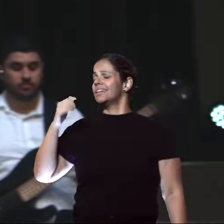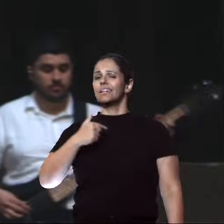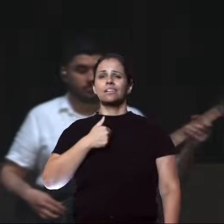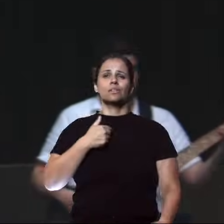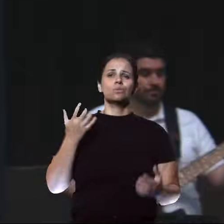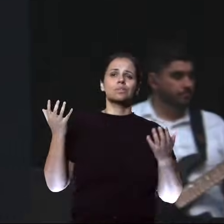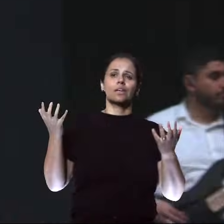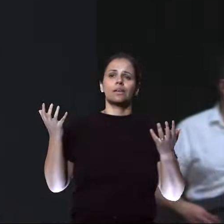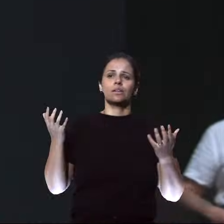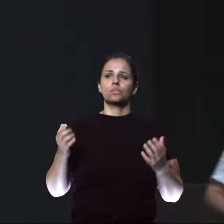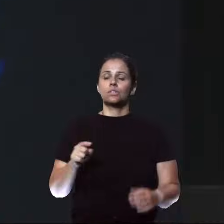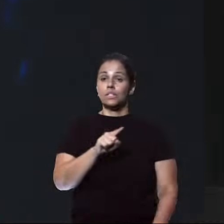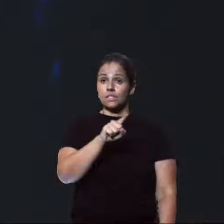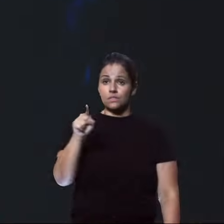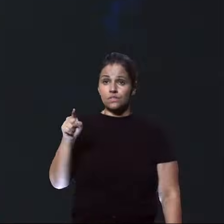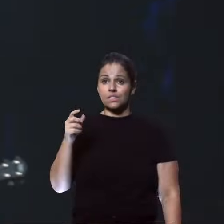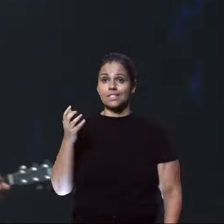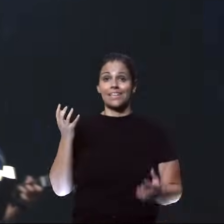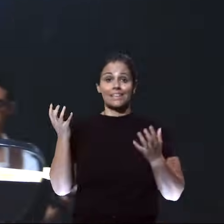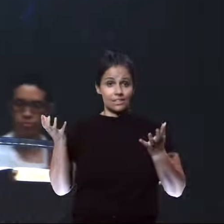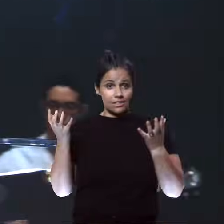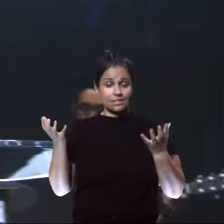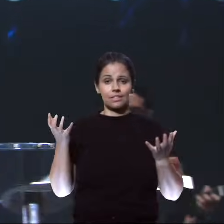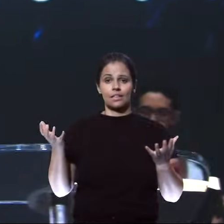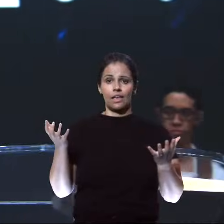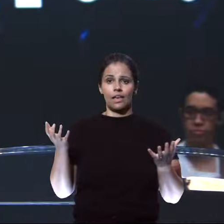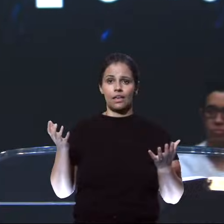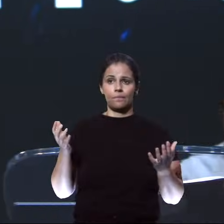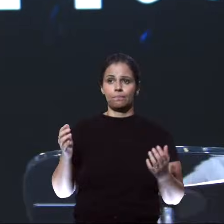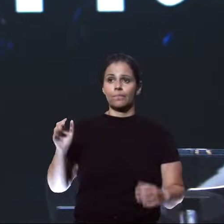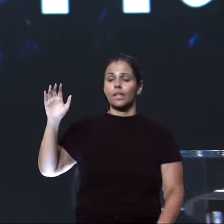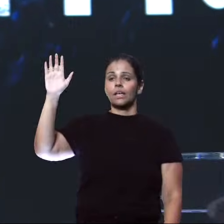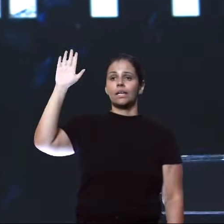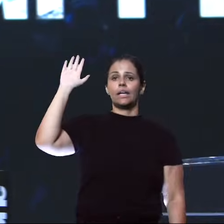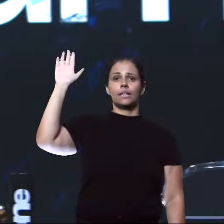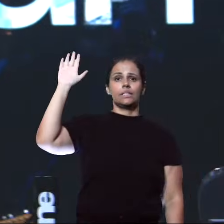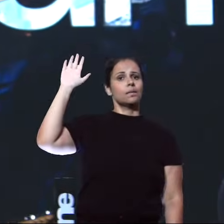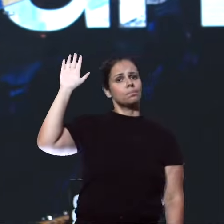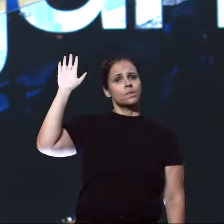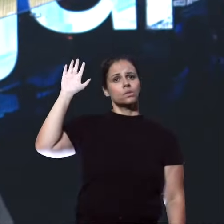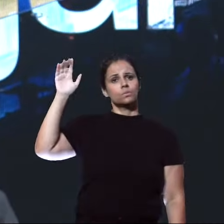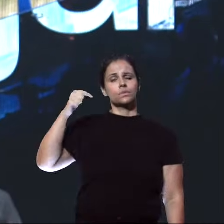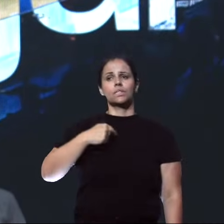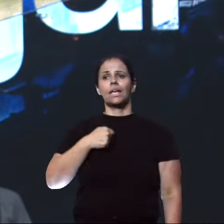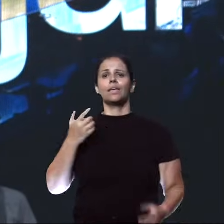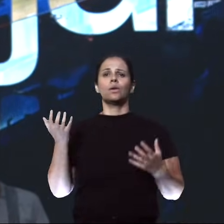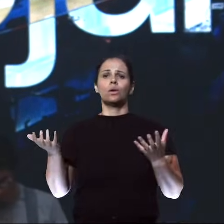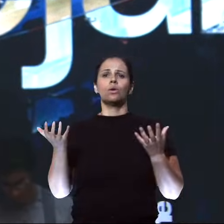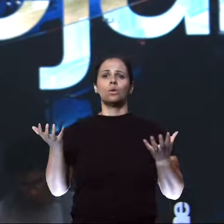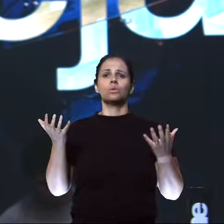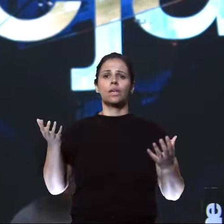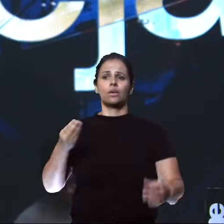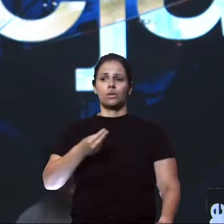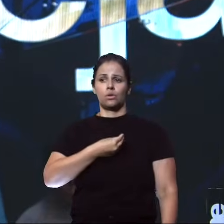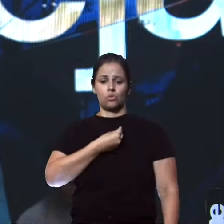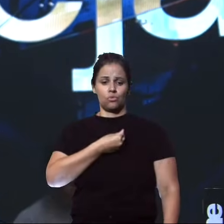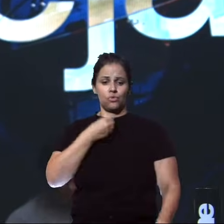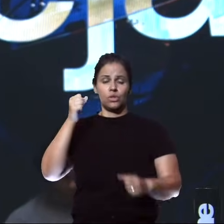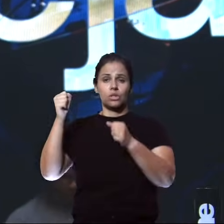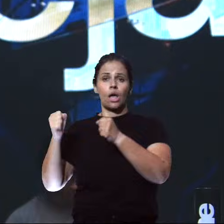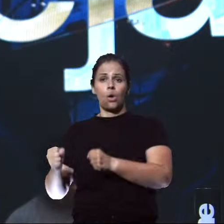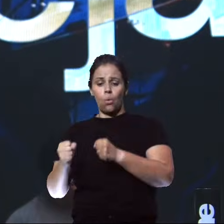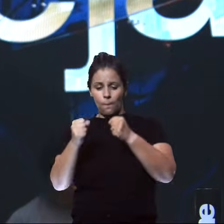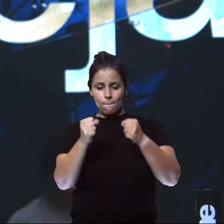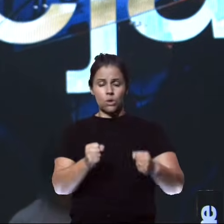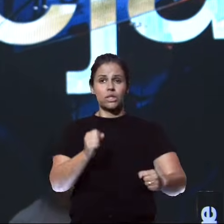mim. Se você deseja viver dessa forma, eu queria que você levantasse a mão do seu lugar, dizendo: eu quero viver cheio do poder do amor de Deus,